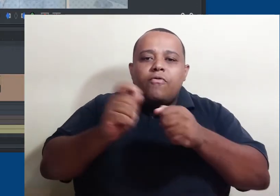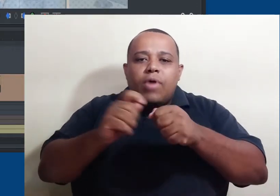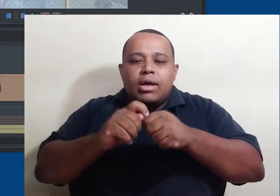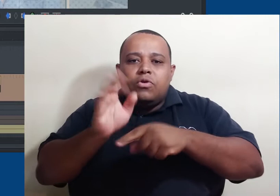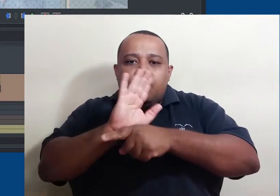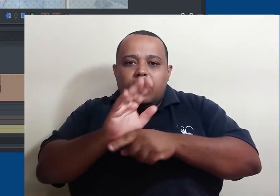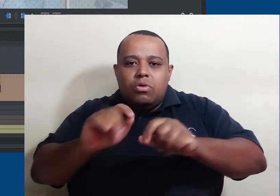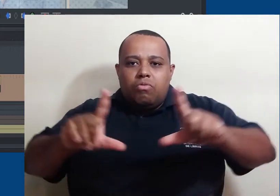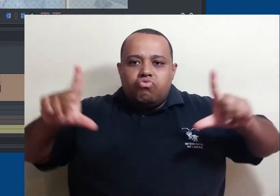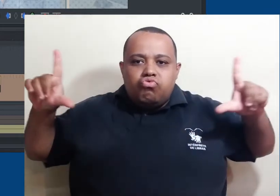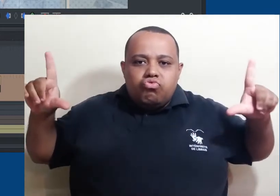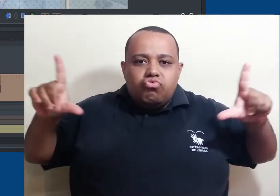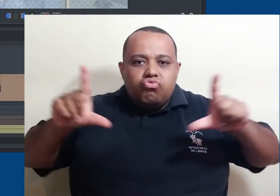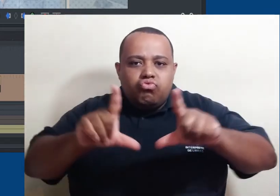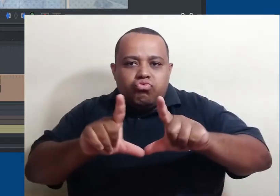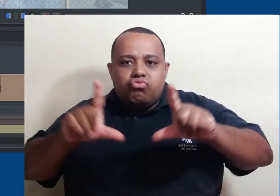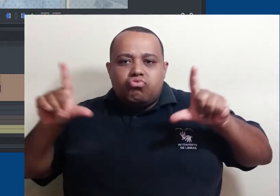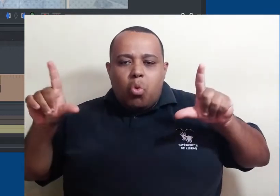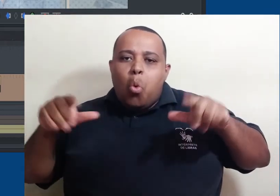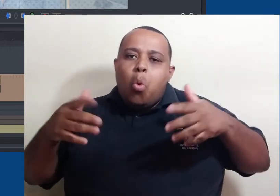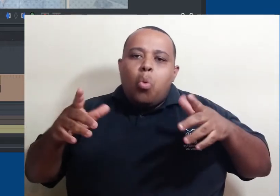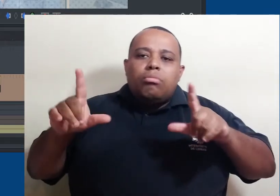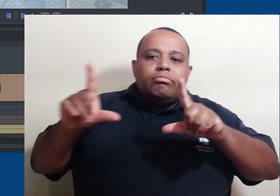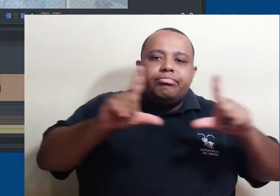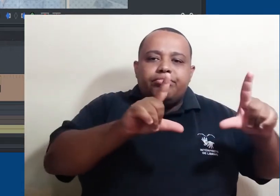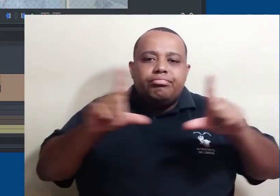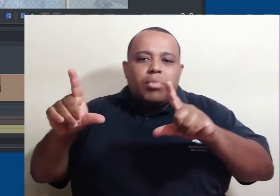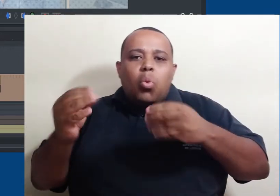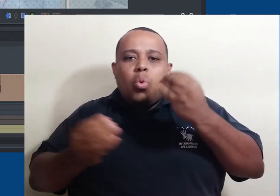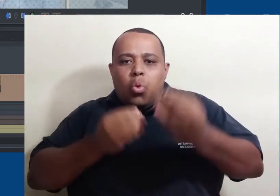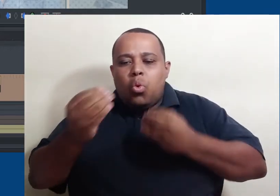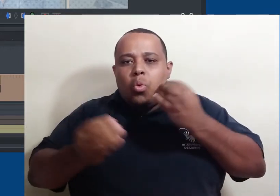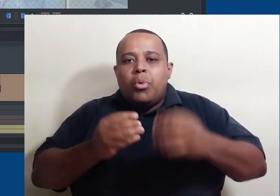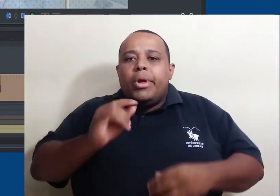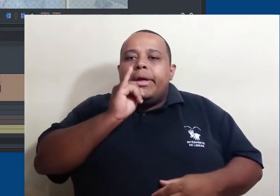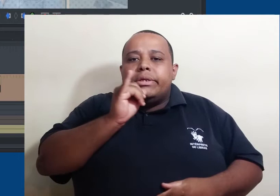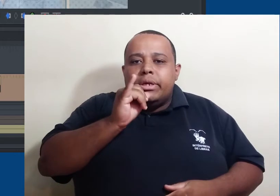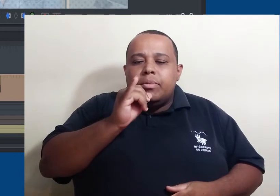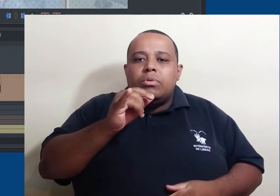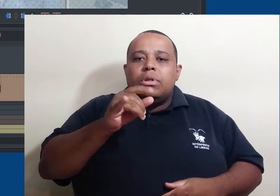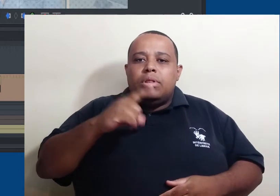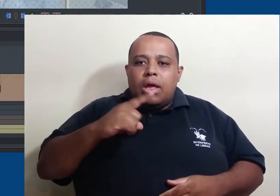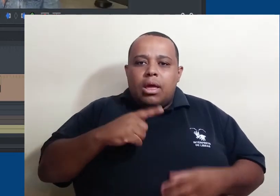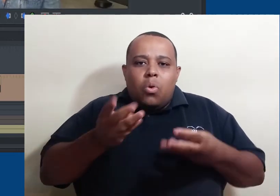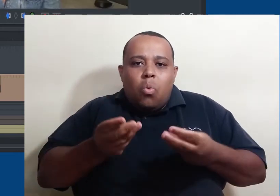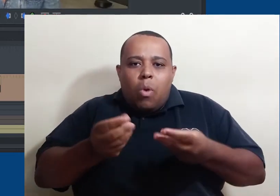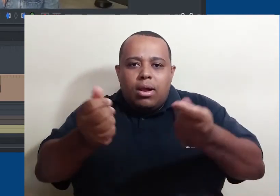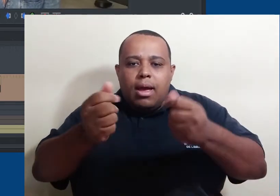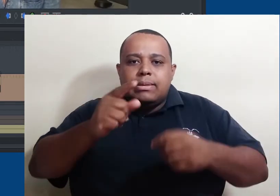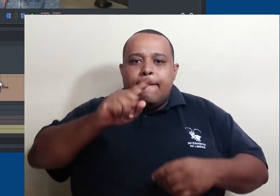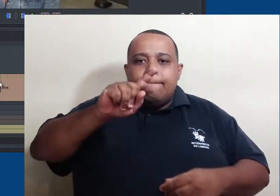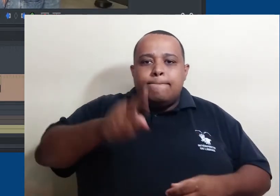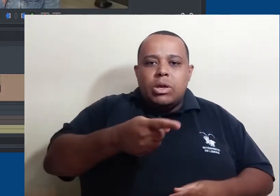exemplo, digamos que o seu vídeo está em 1080, igual a gente combinou, só que uma das gravações que vocês fizeram ficou em 720, digamos. Então quando você for